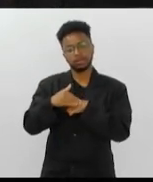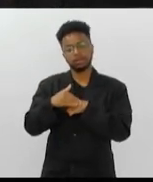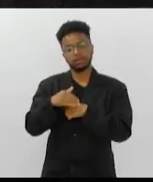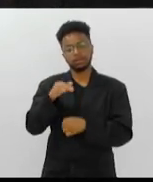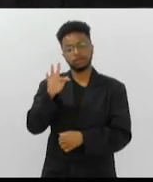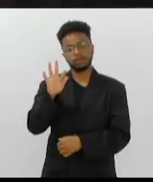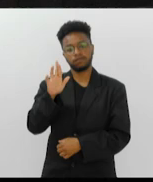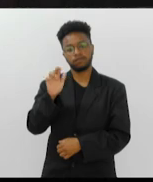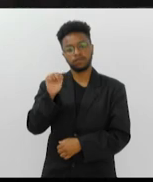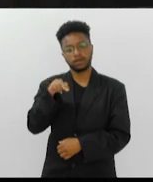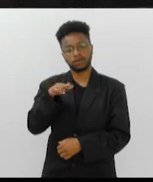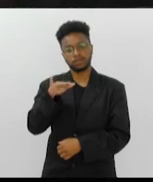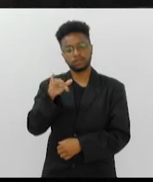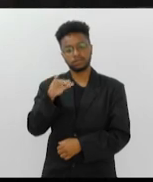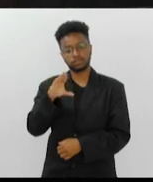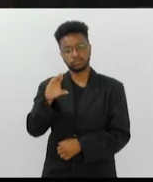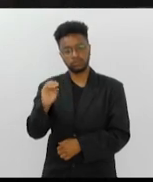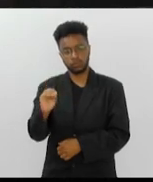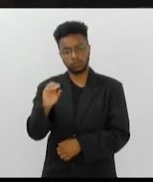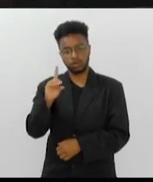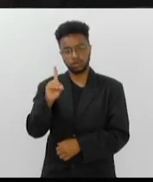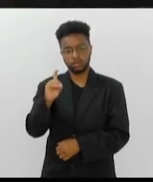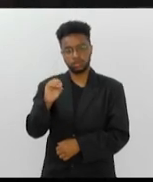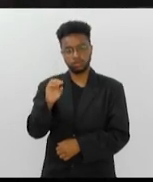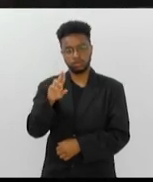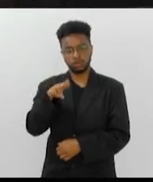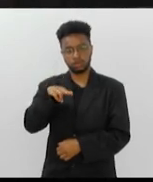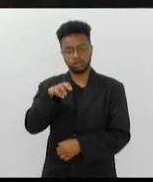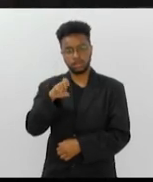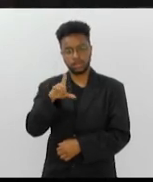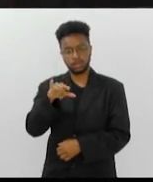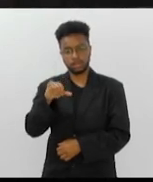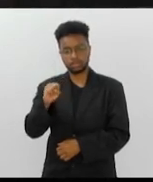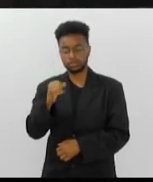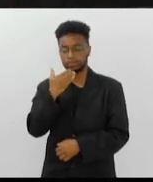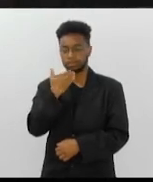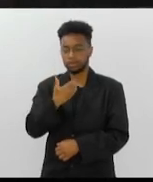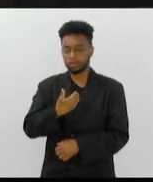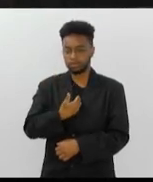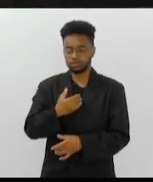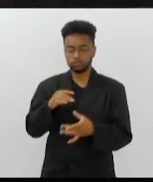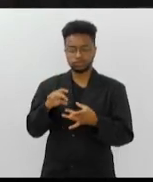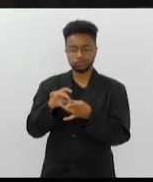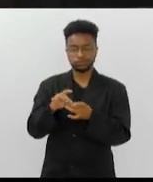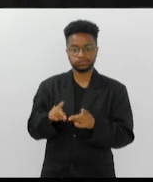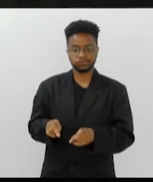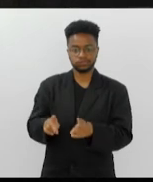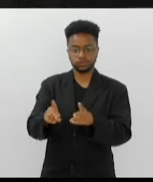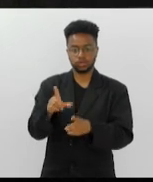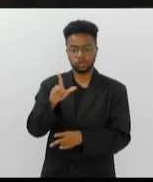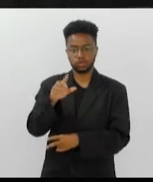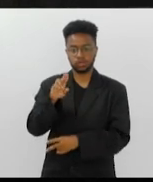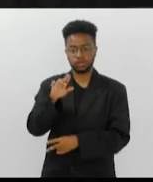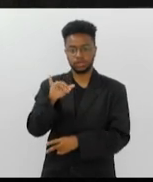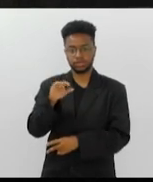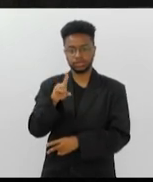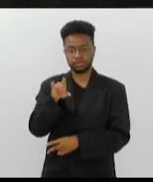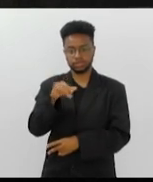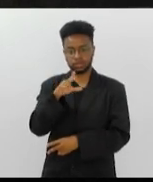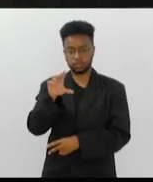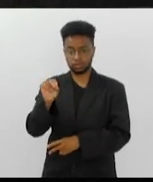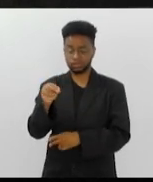Francisco Dornelles, me pedia para que eu efetivamente caminhasse com o doutor Luizinho. Eu, naquele